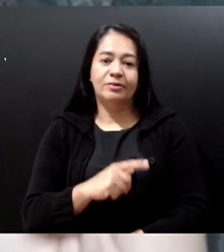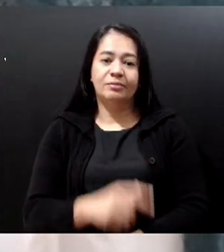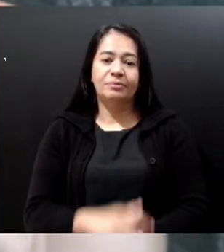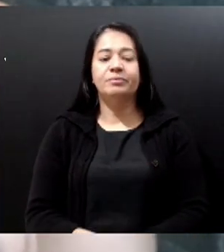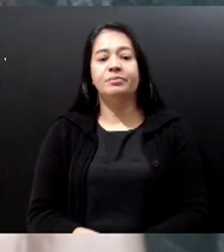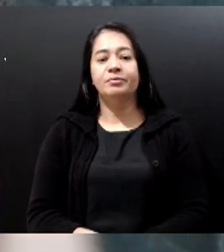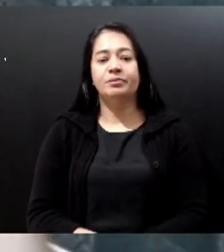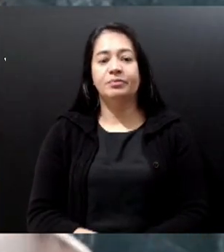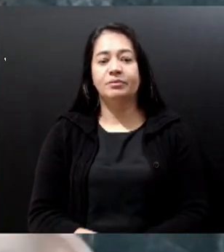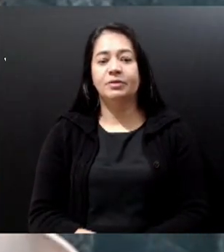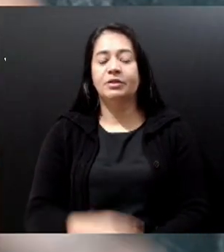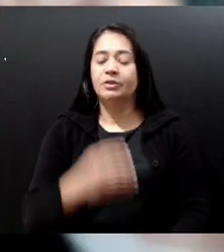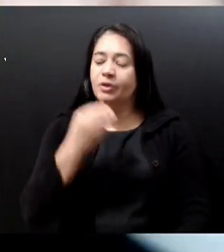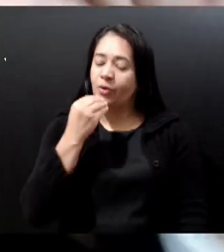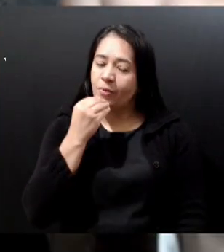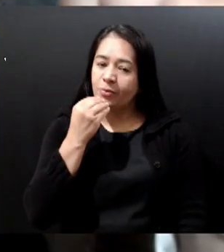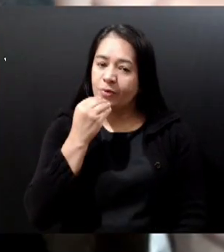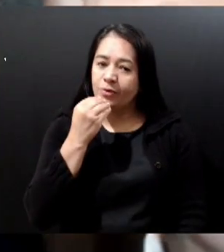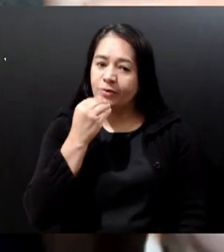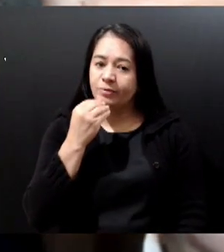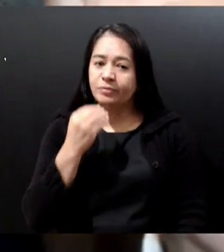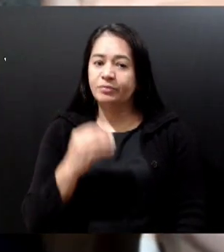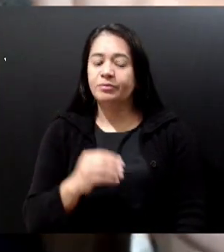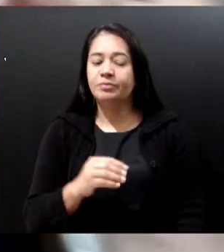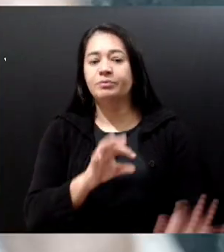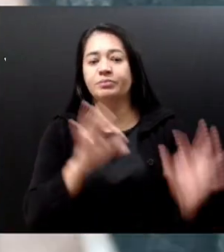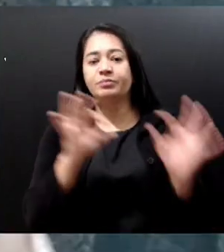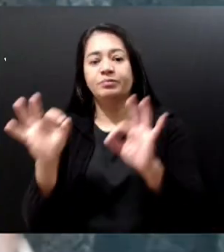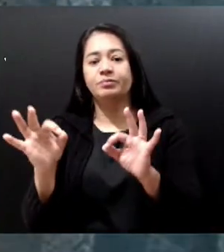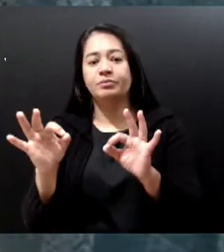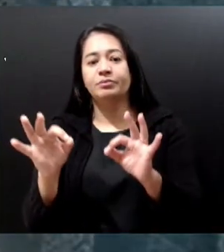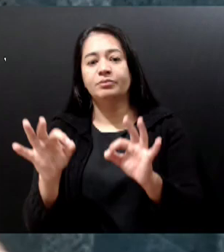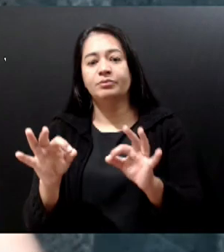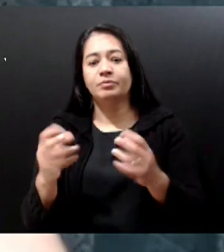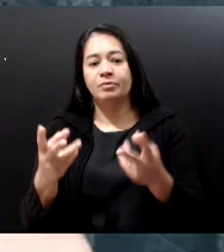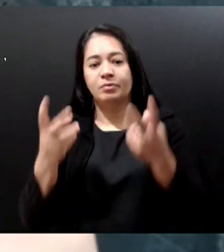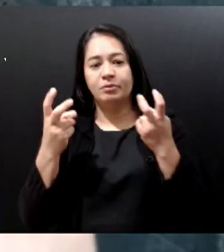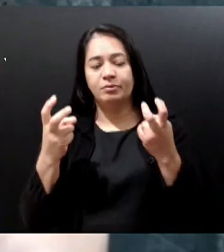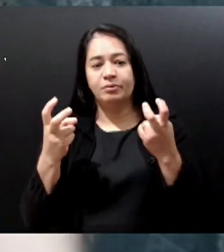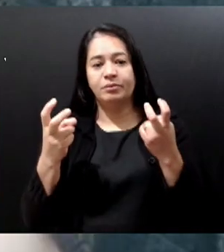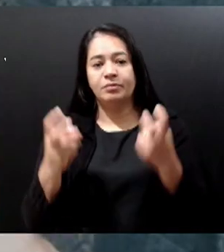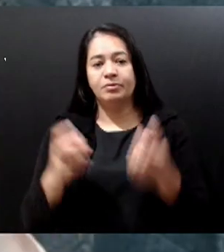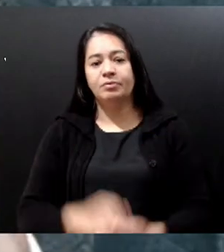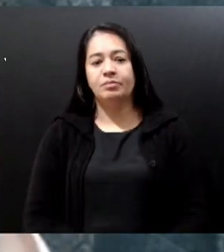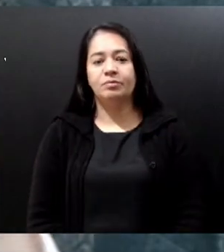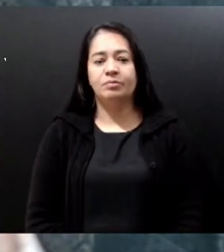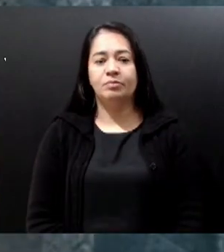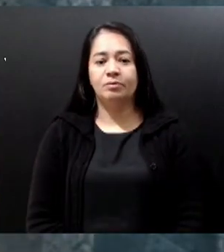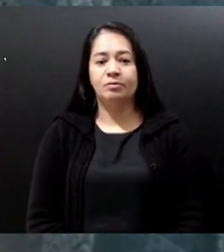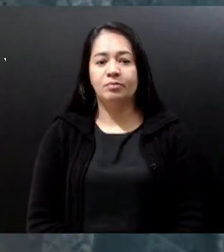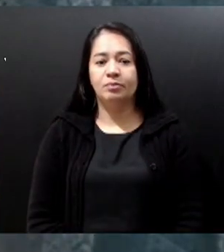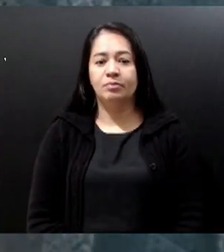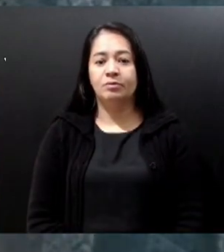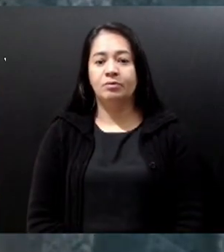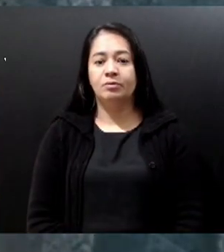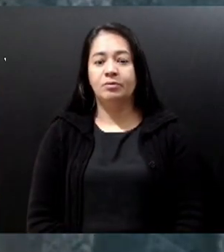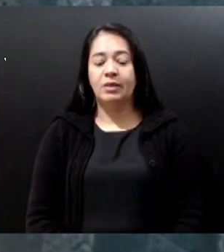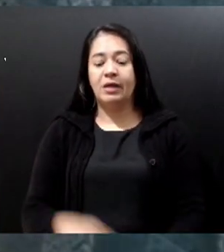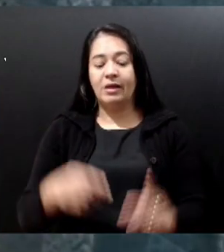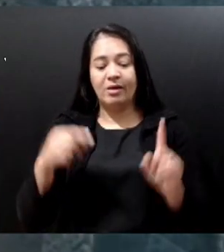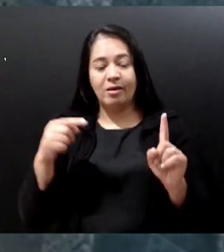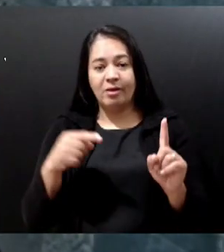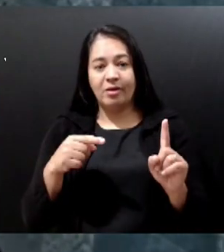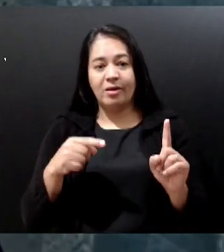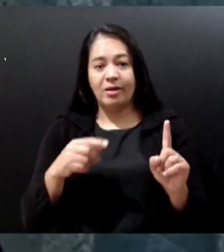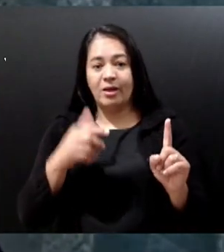assista. Então, olha só, esse Zé, mesmo perdendo a mãe muito jovem, essa mãe, essa